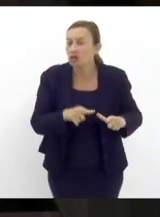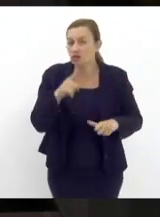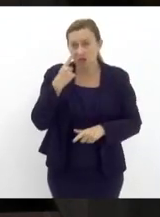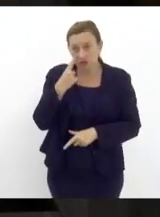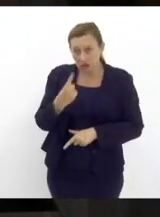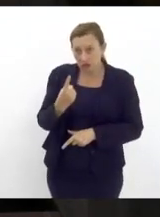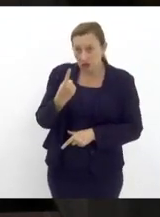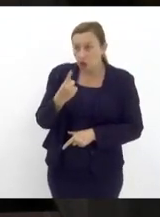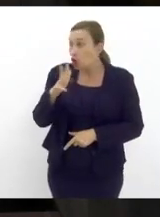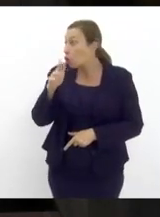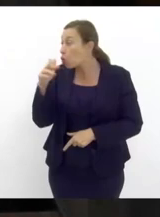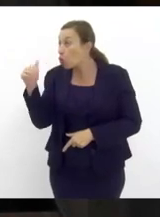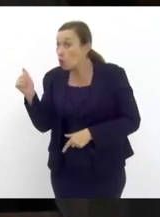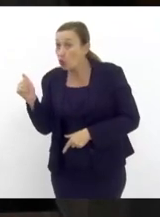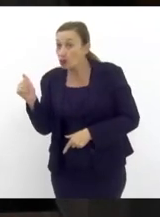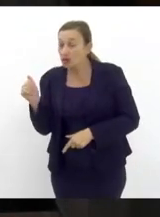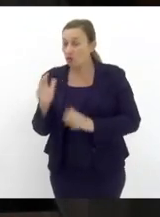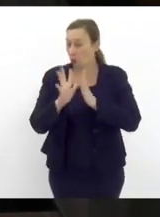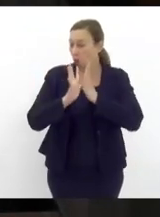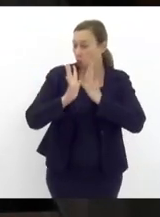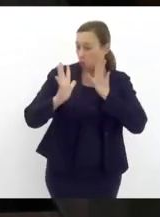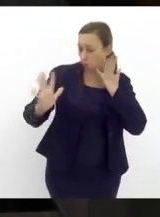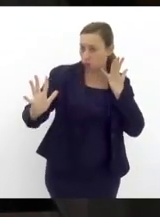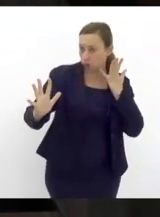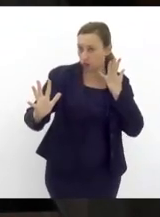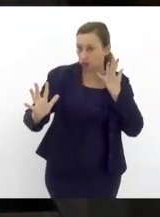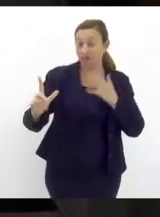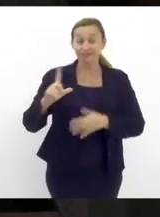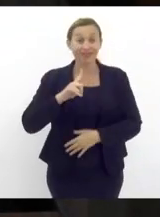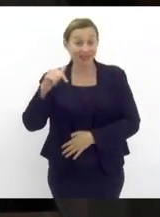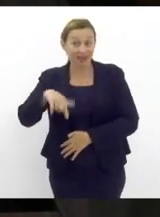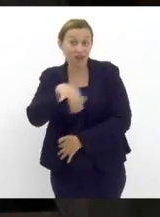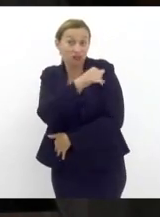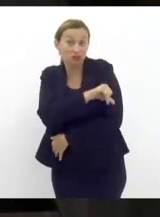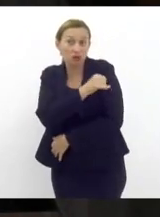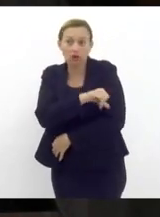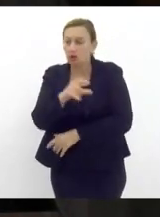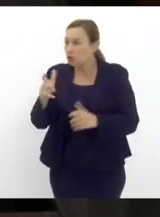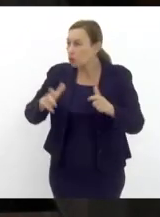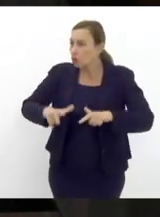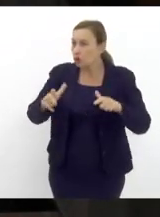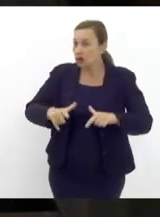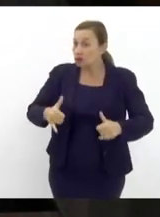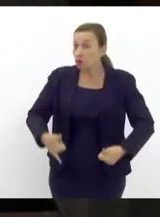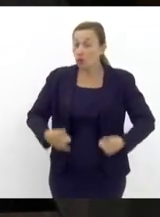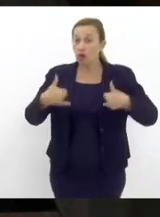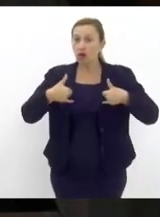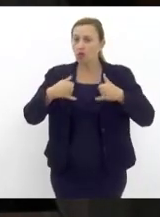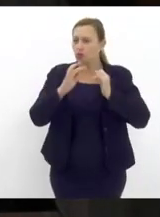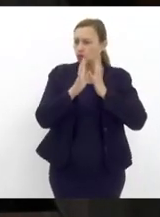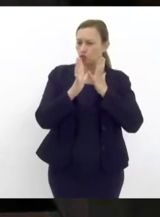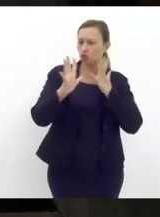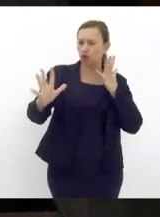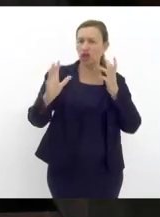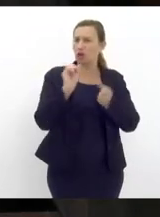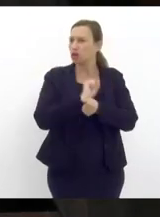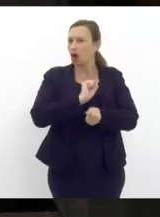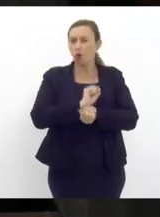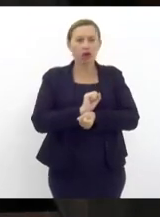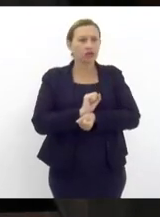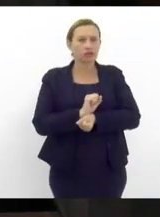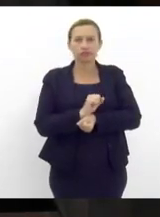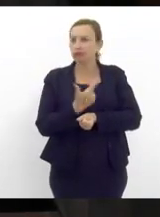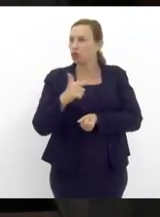olhar nunca se teve uma fila que é costumeira tem aqui no Rio a nossa região se orgulhava de não ter fila de espera para